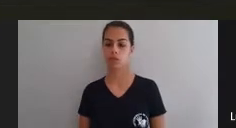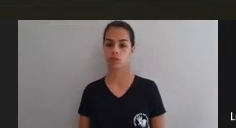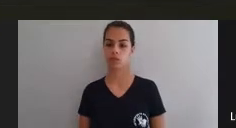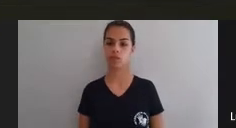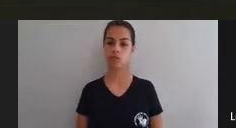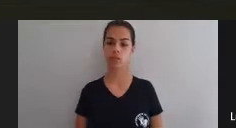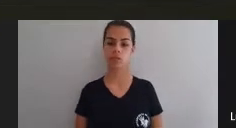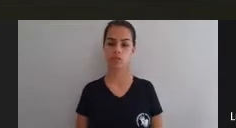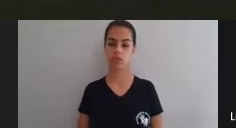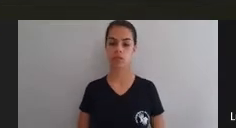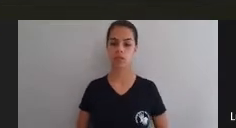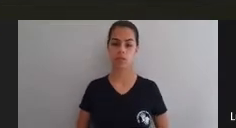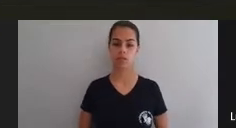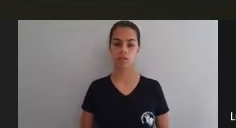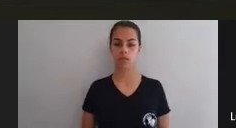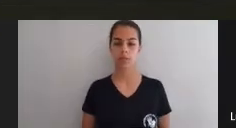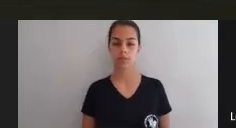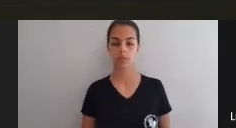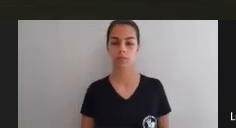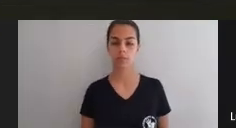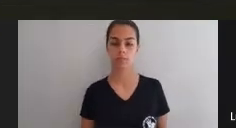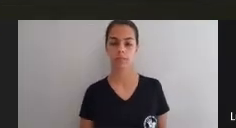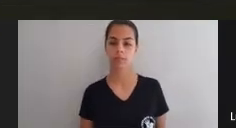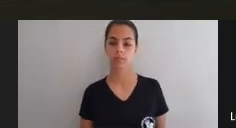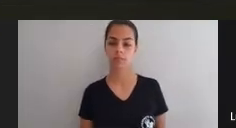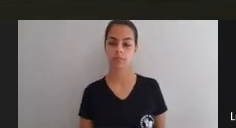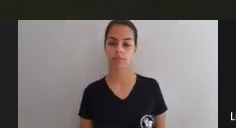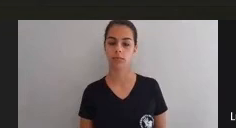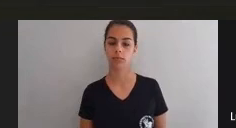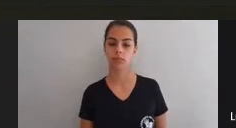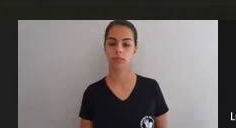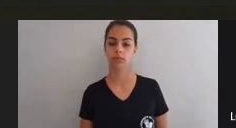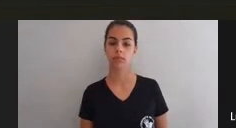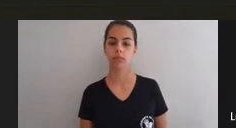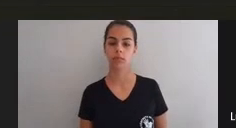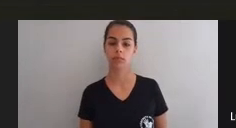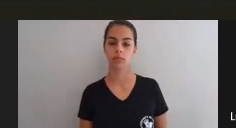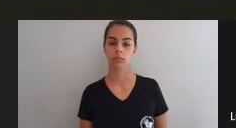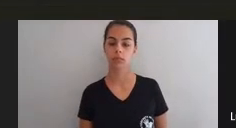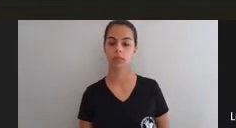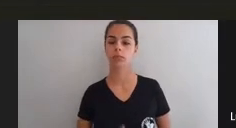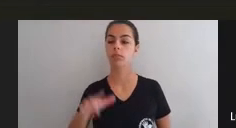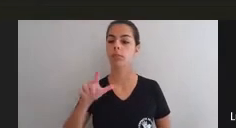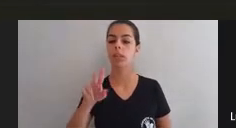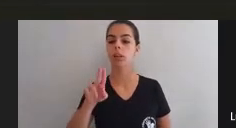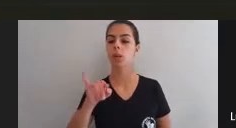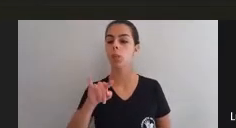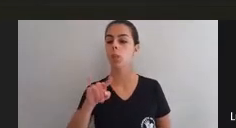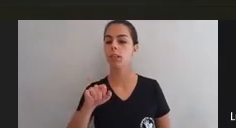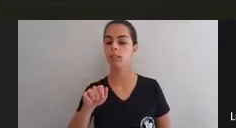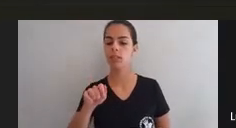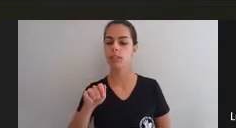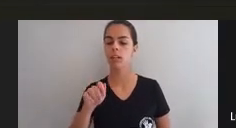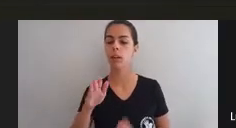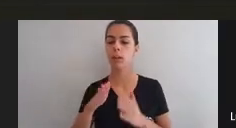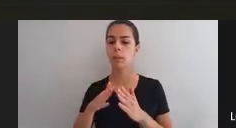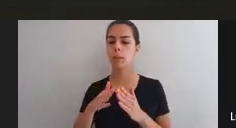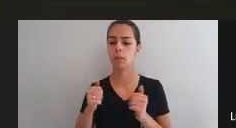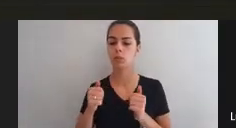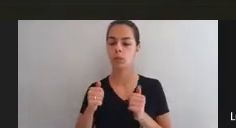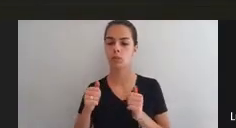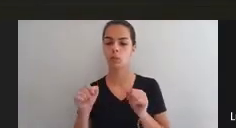achou? Não, eu falei, ok, com sua afirmação aí, pode Porque a falar. Luísa tinha pedido para